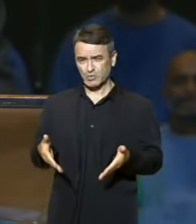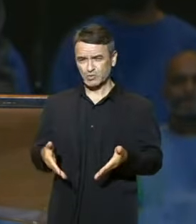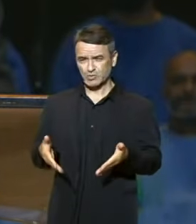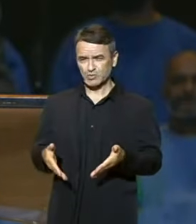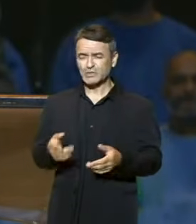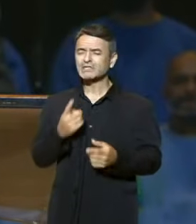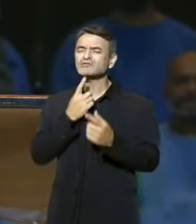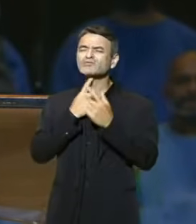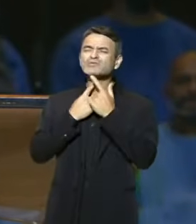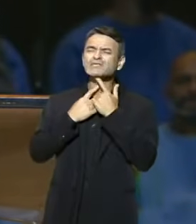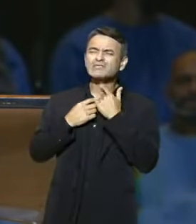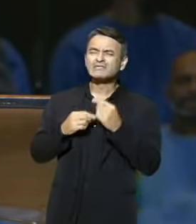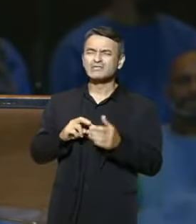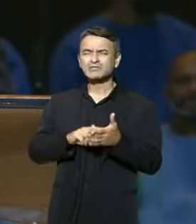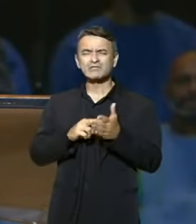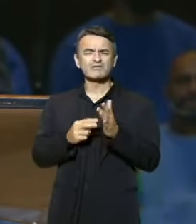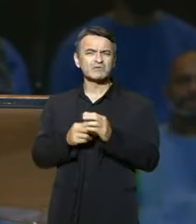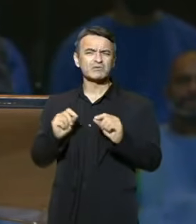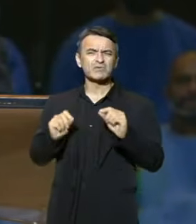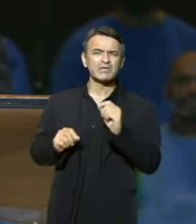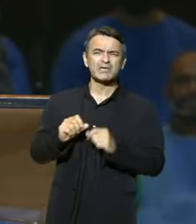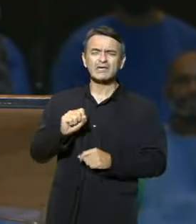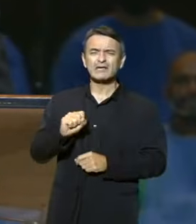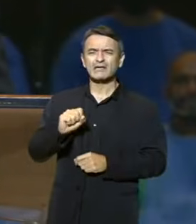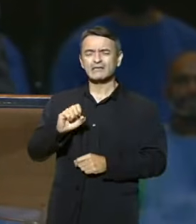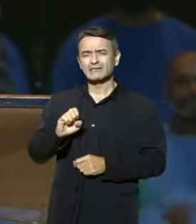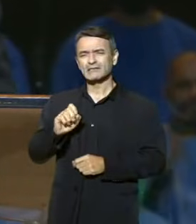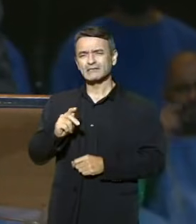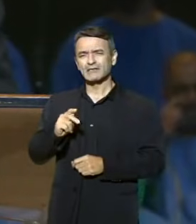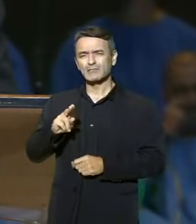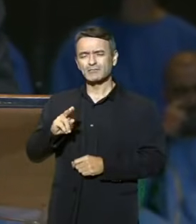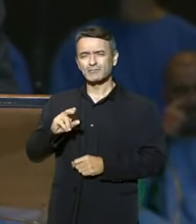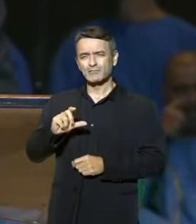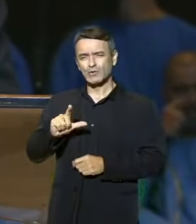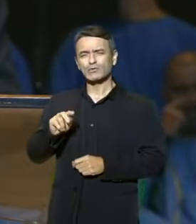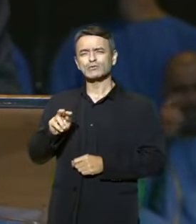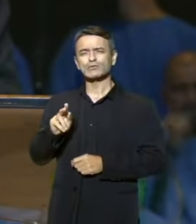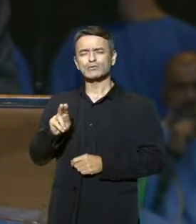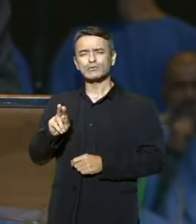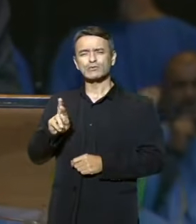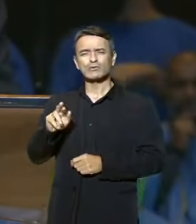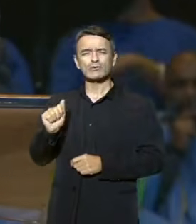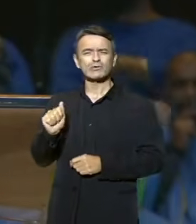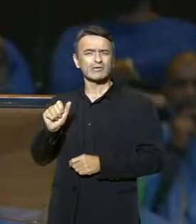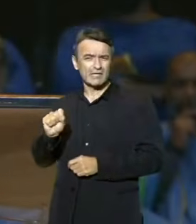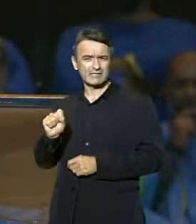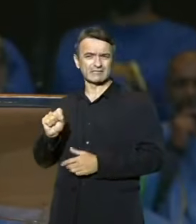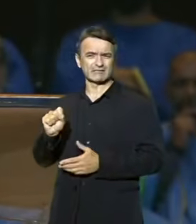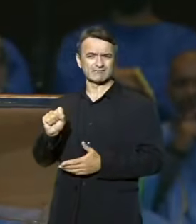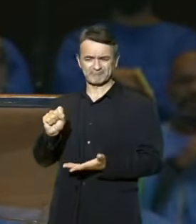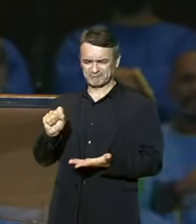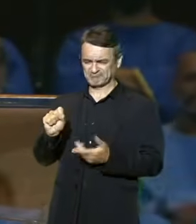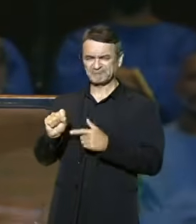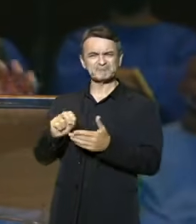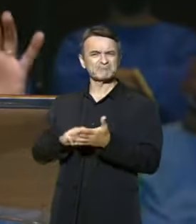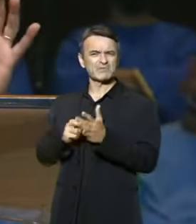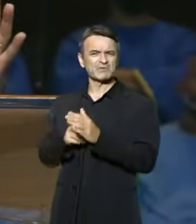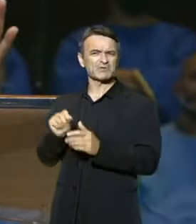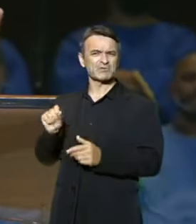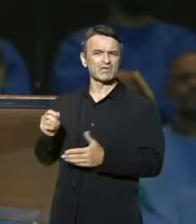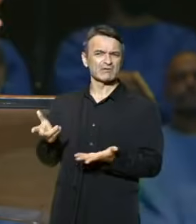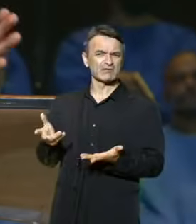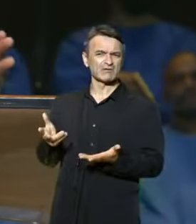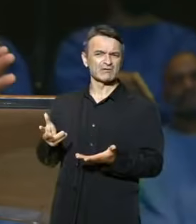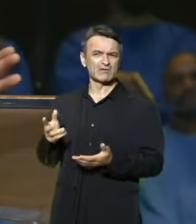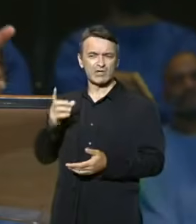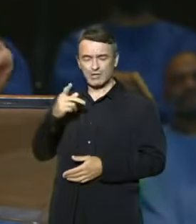do desejo. E a gente vai tentar entender o que significa isso. Nos últimos domingos, o pastor Pascoal tem falado